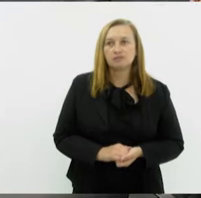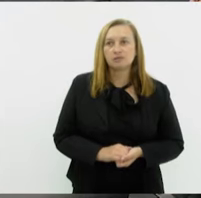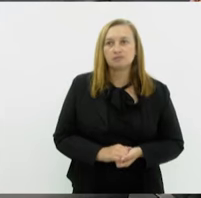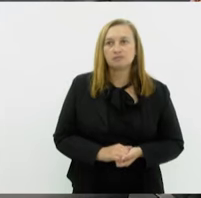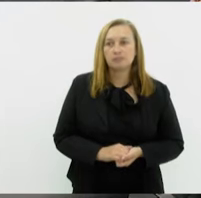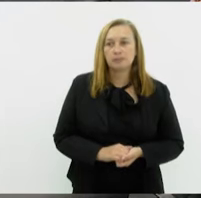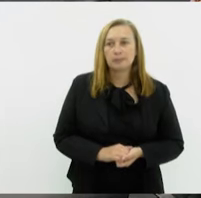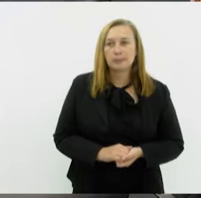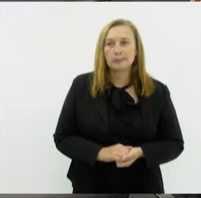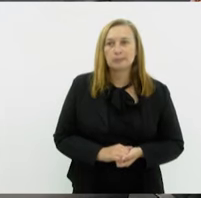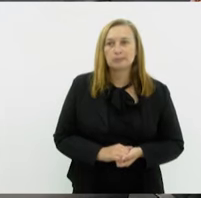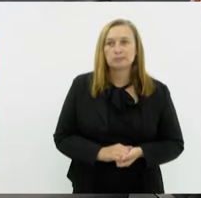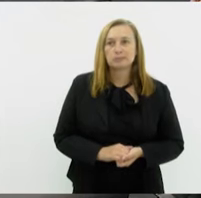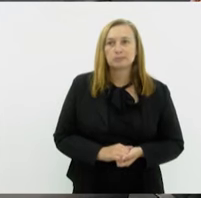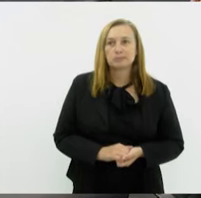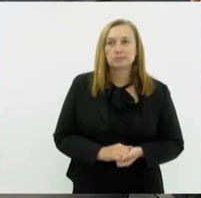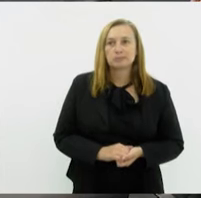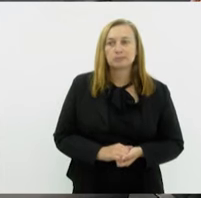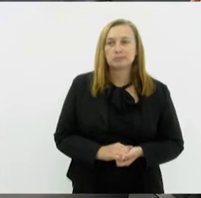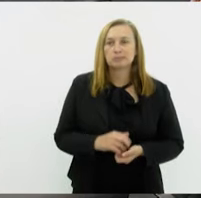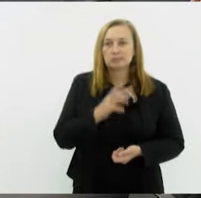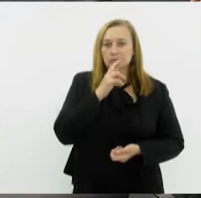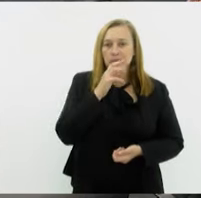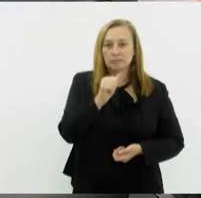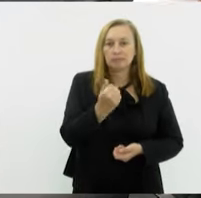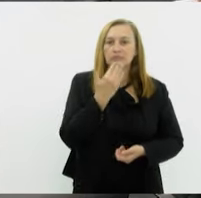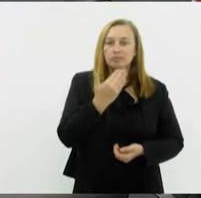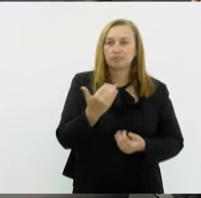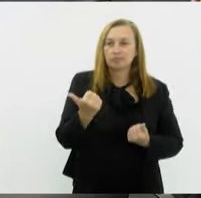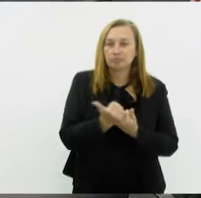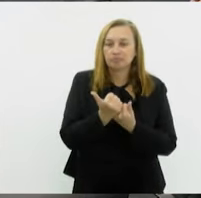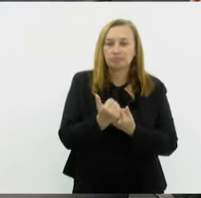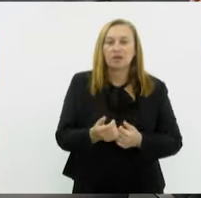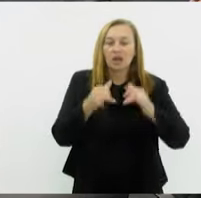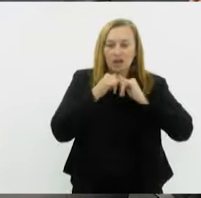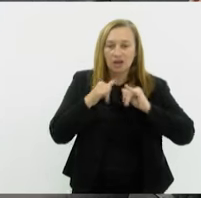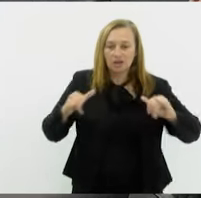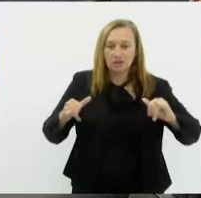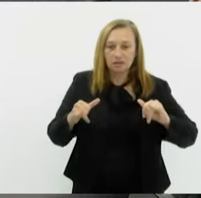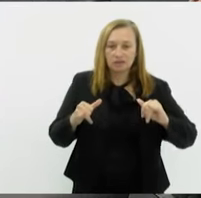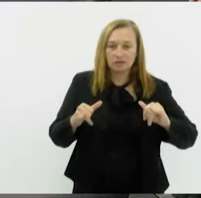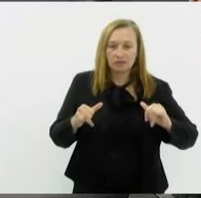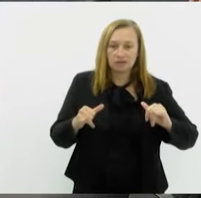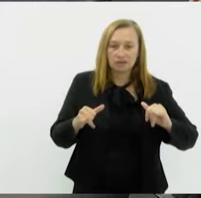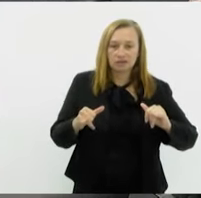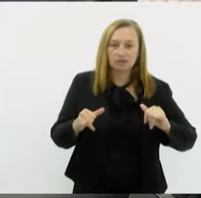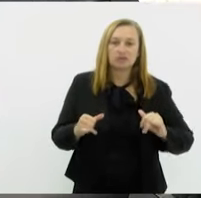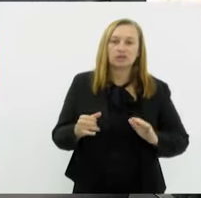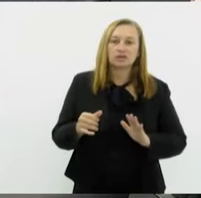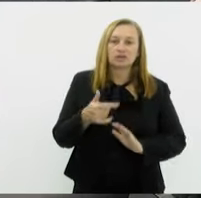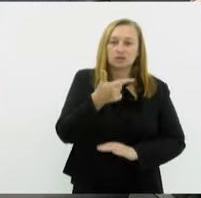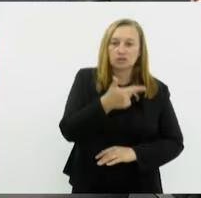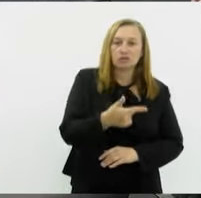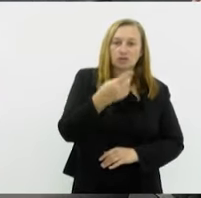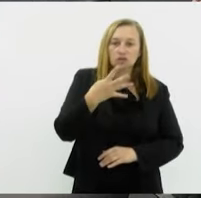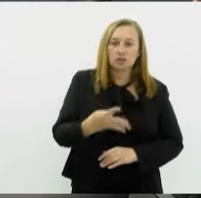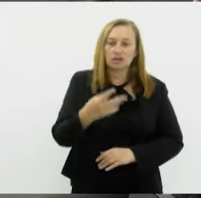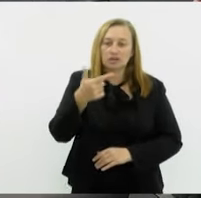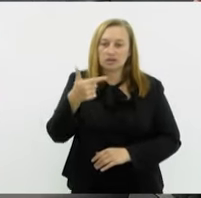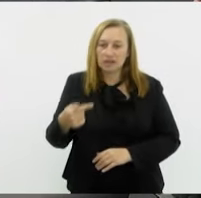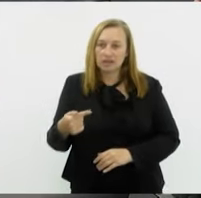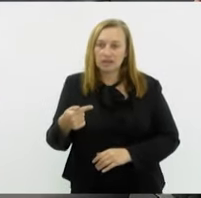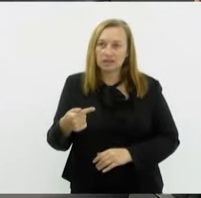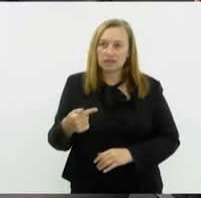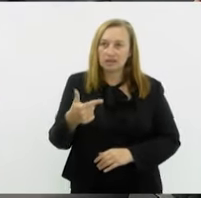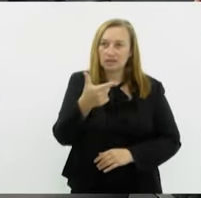Amorim, solicito seu apoio. Anuncio, indicação legislativa número 247. É aqui,